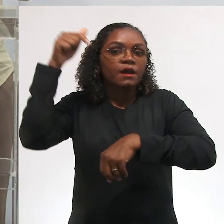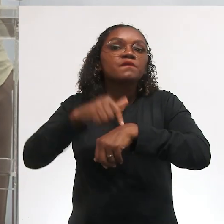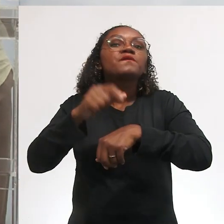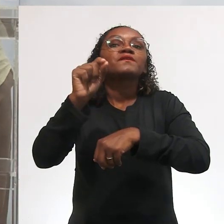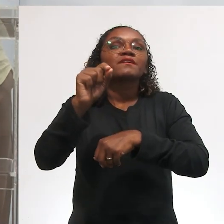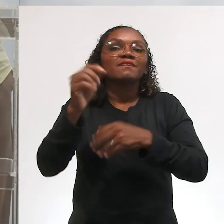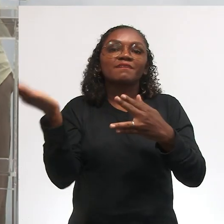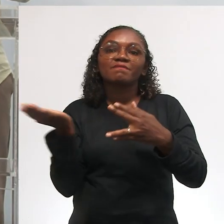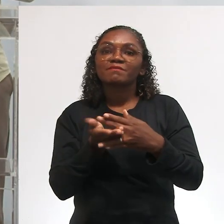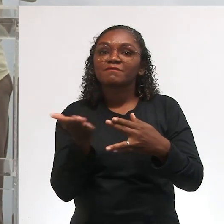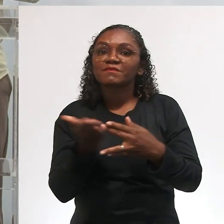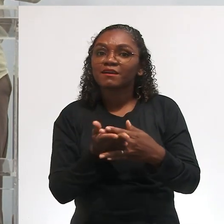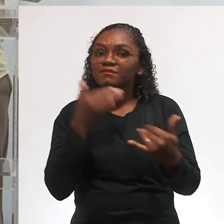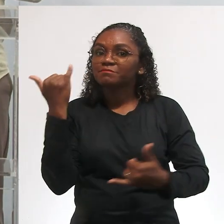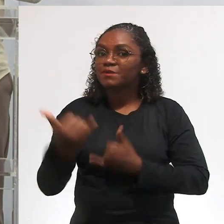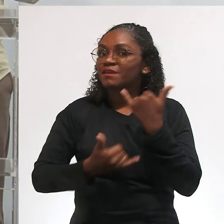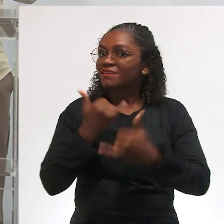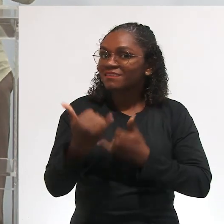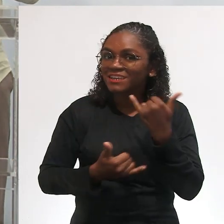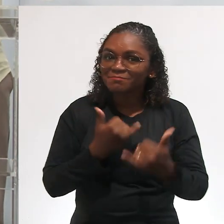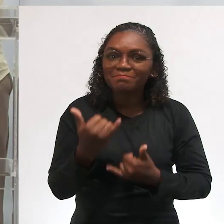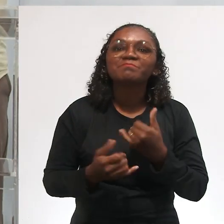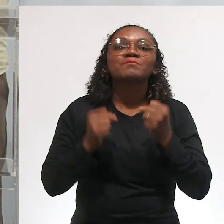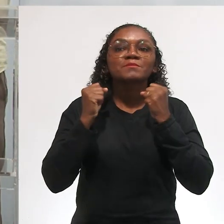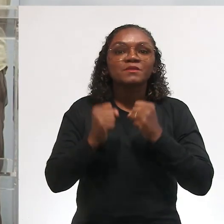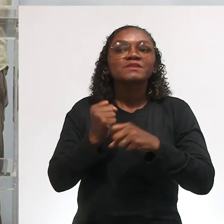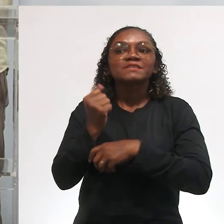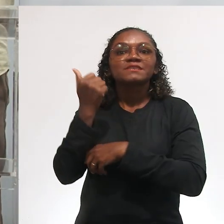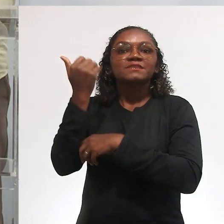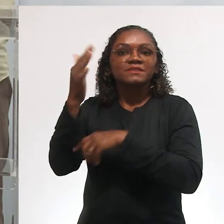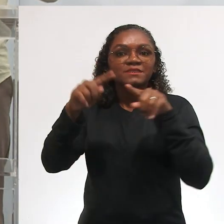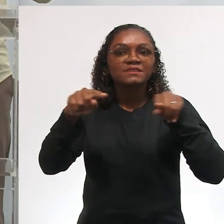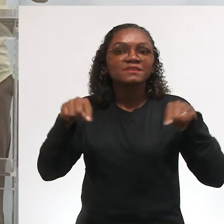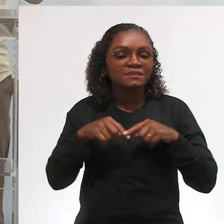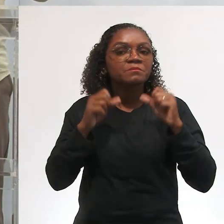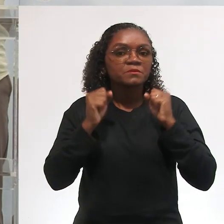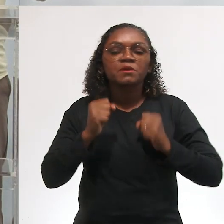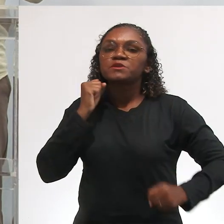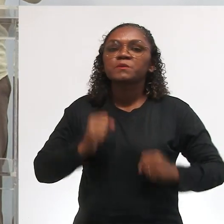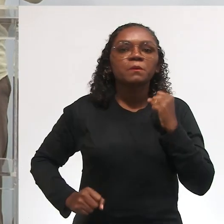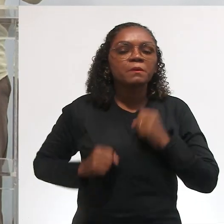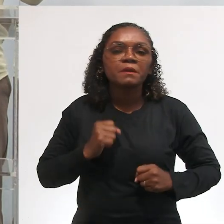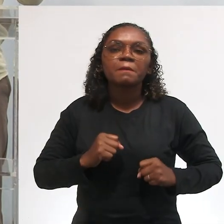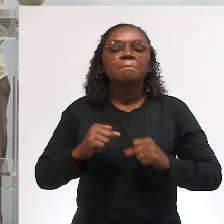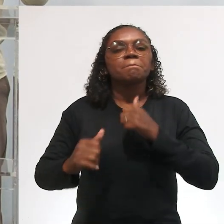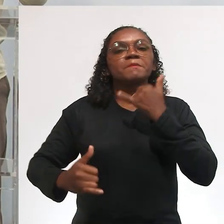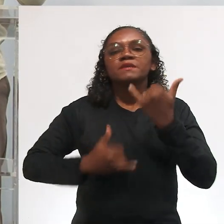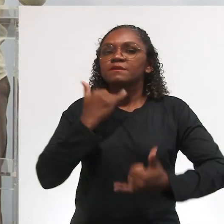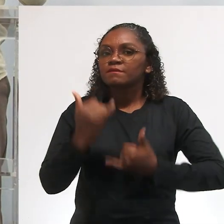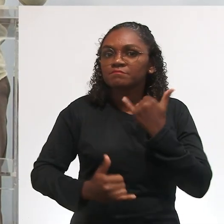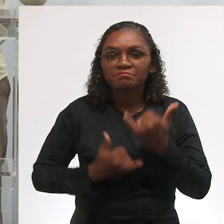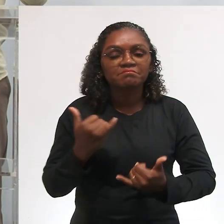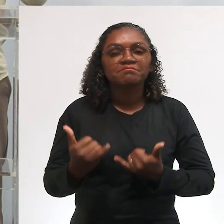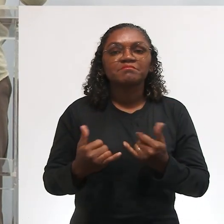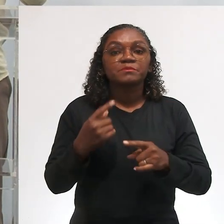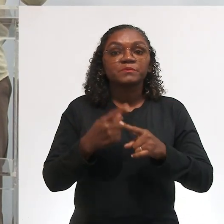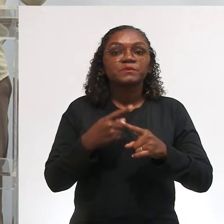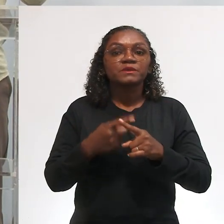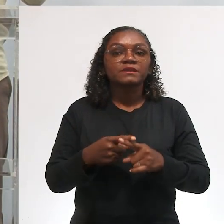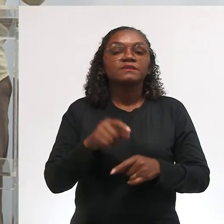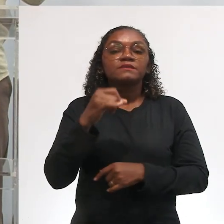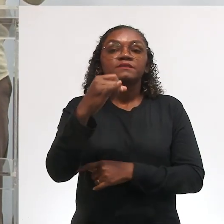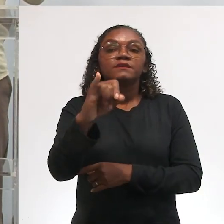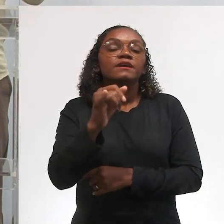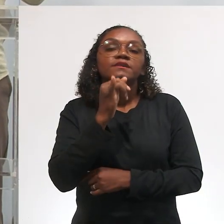que vai ser o momento dele brincar, que ele tem que ir para o pátio, que ele pode correr. Então, se em algum momento esse sinal ele